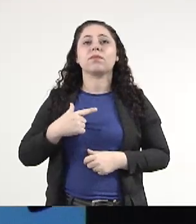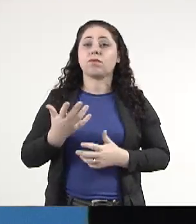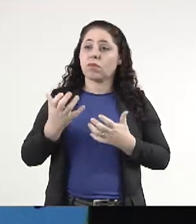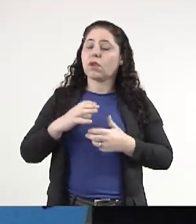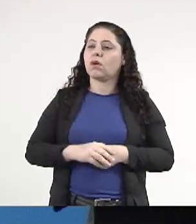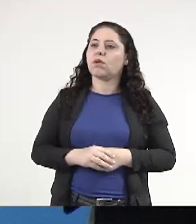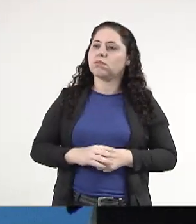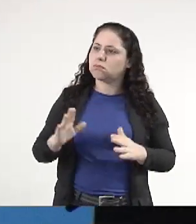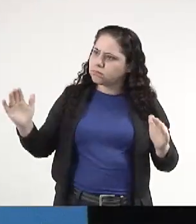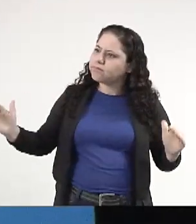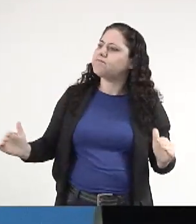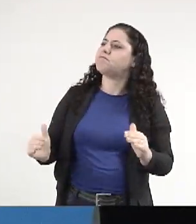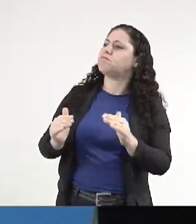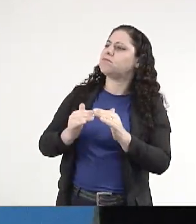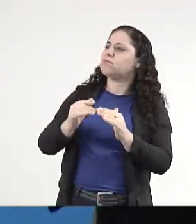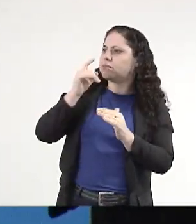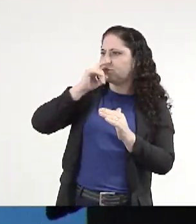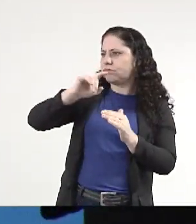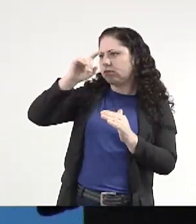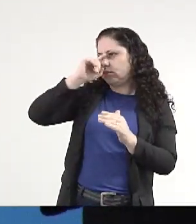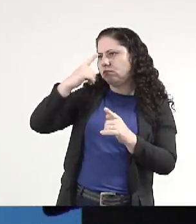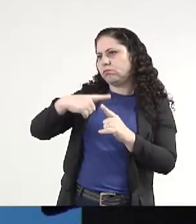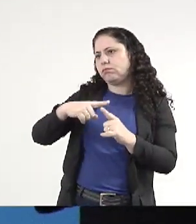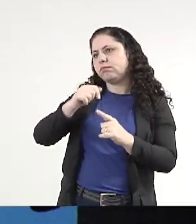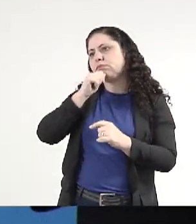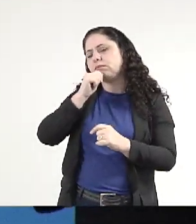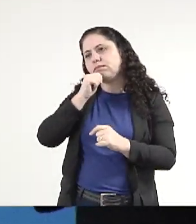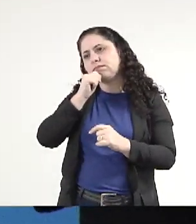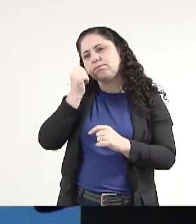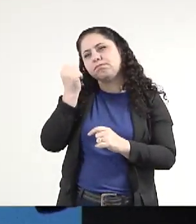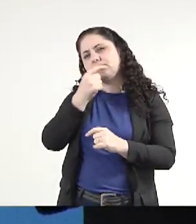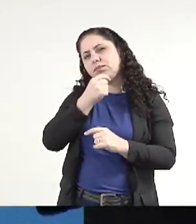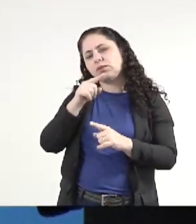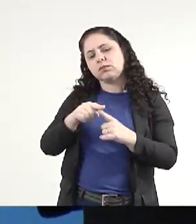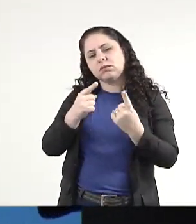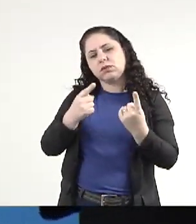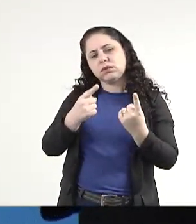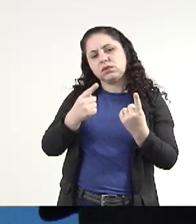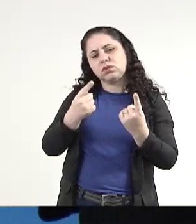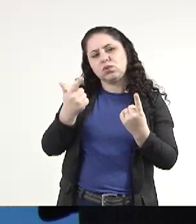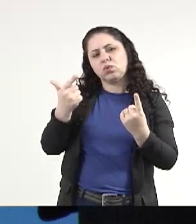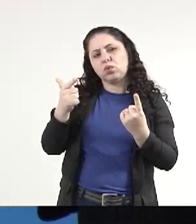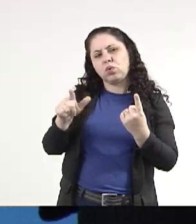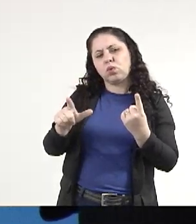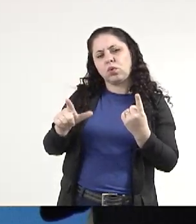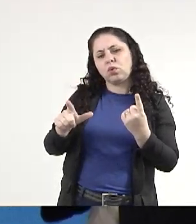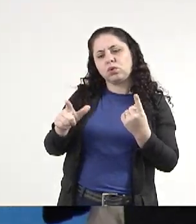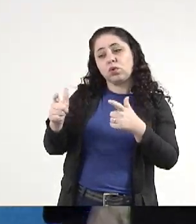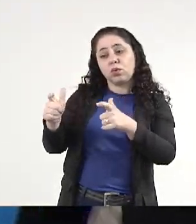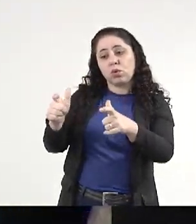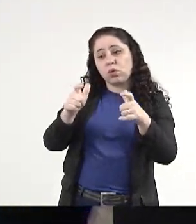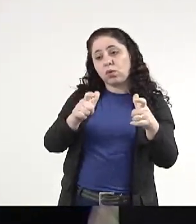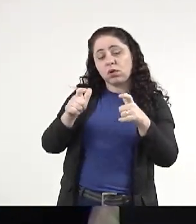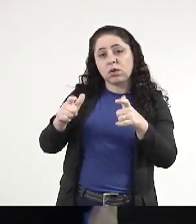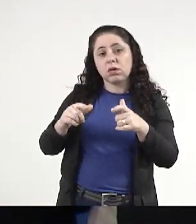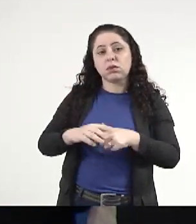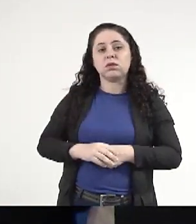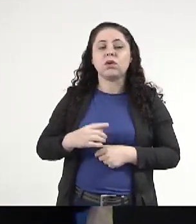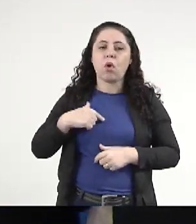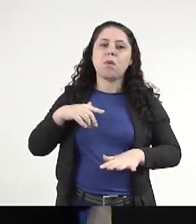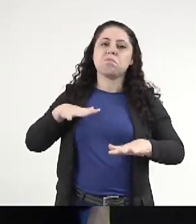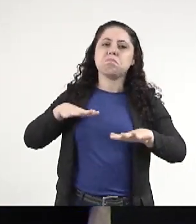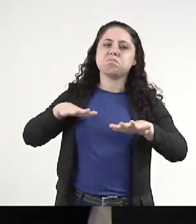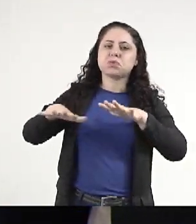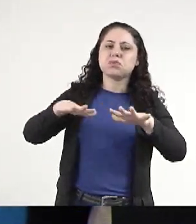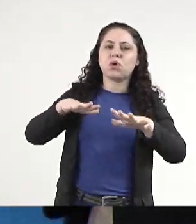queria concordar com o deputado Zeca do PT, ainda que ironicamente, mas de um outro lugar. Eu sou